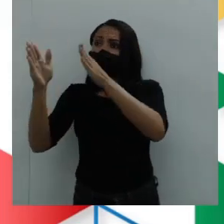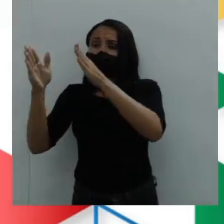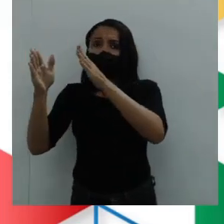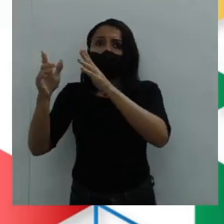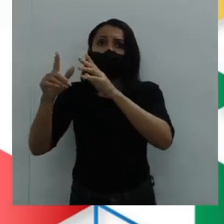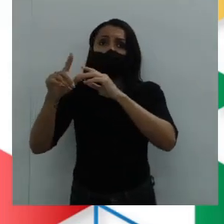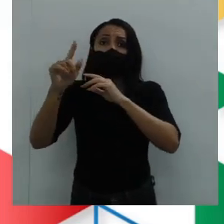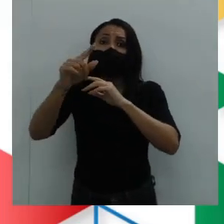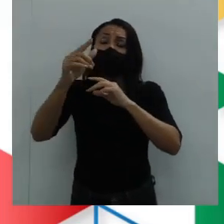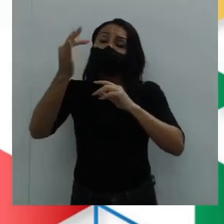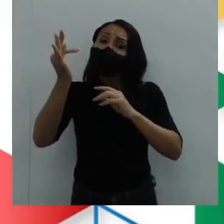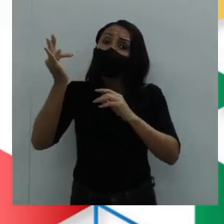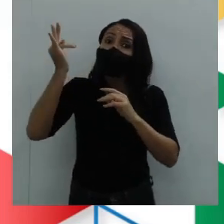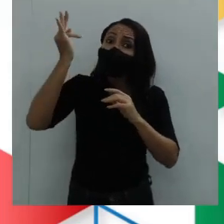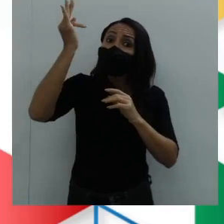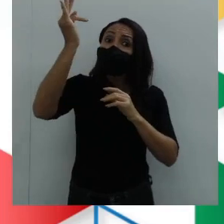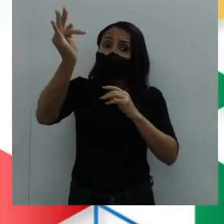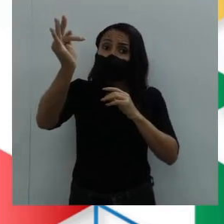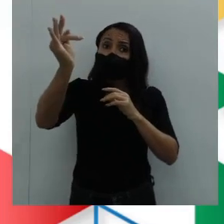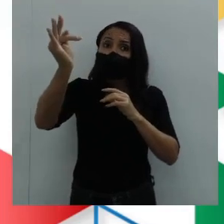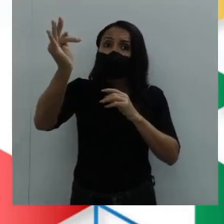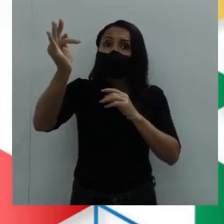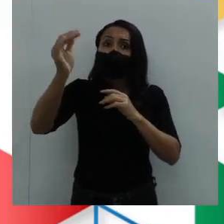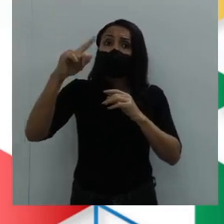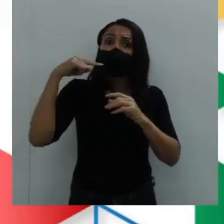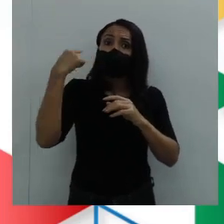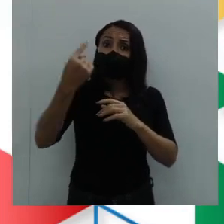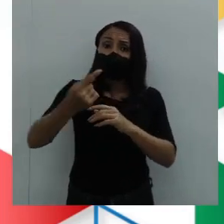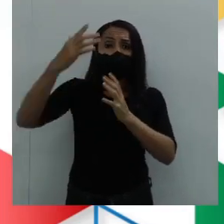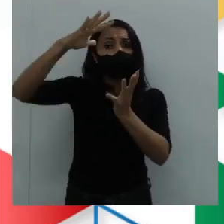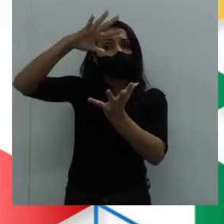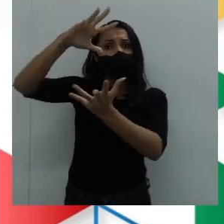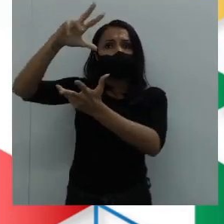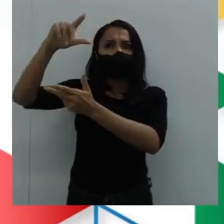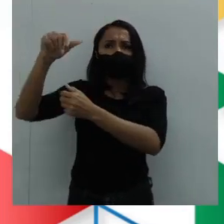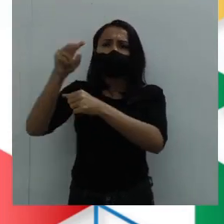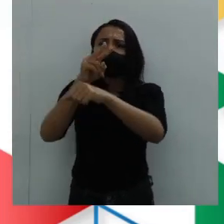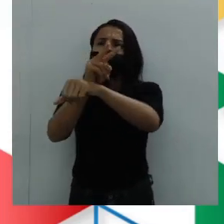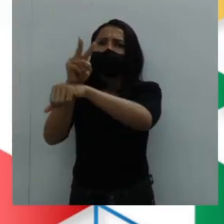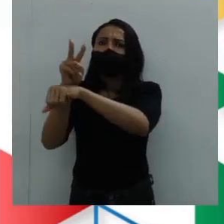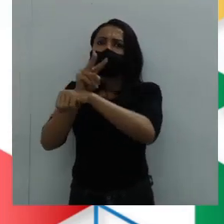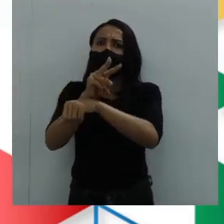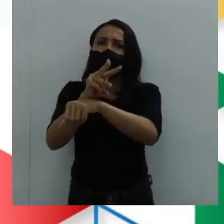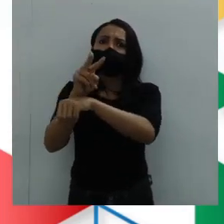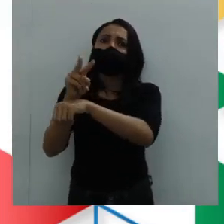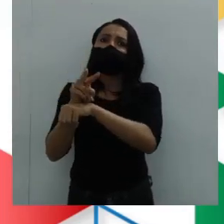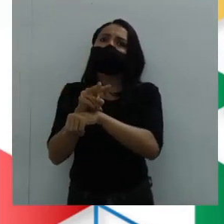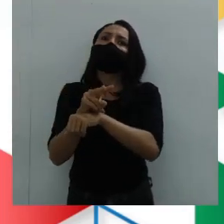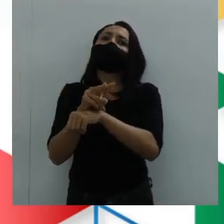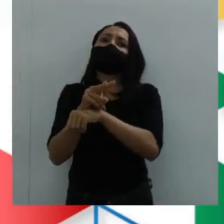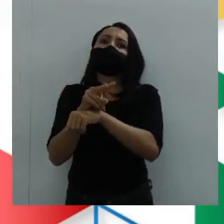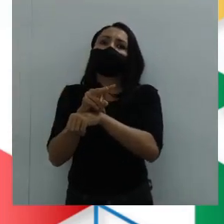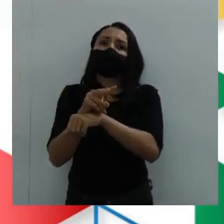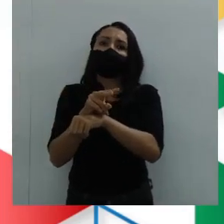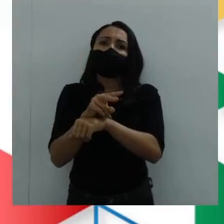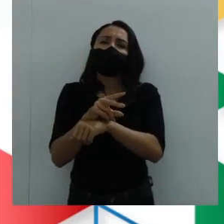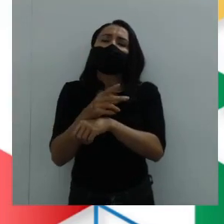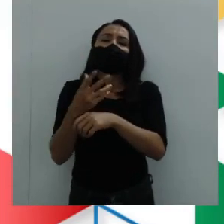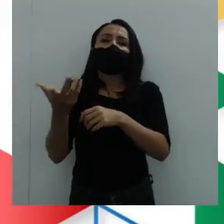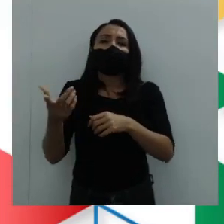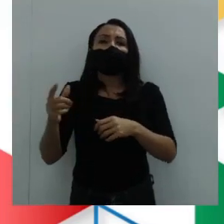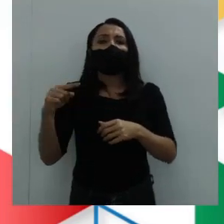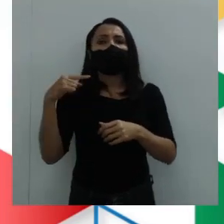que é o futuro, né, do nosso planeta, cuidando realmente do nosso planeta, né? Cuidando da